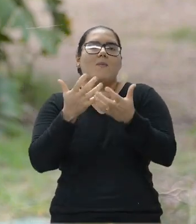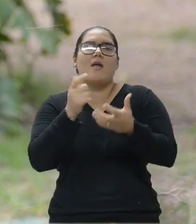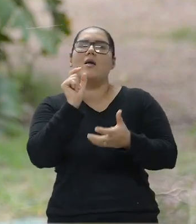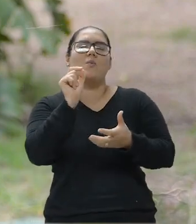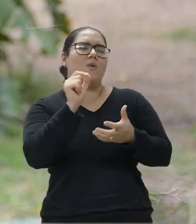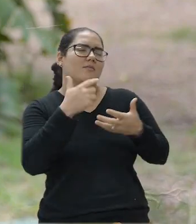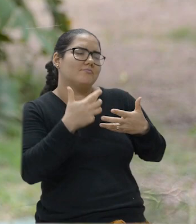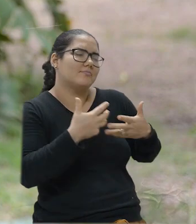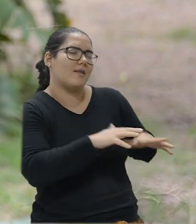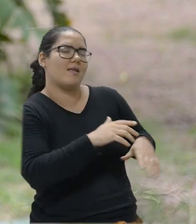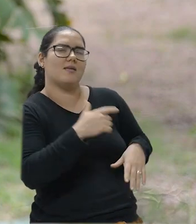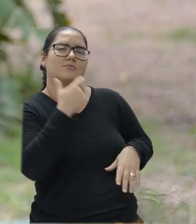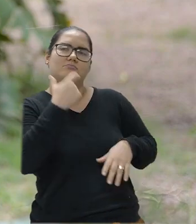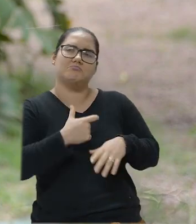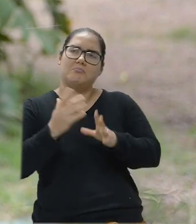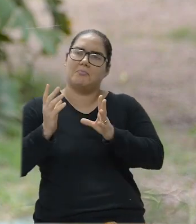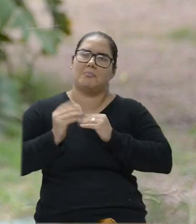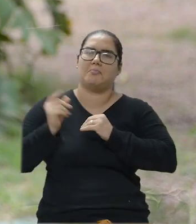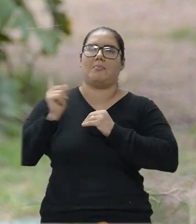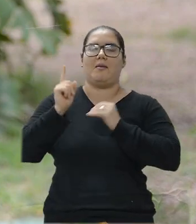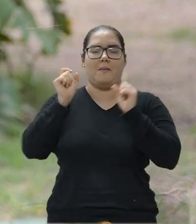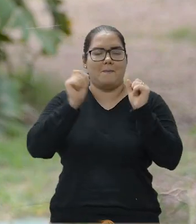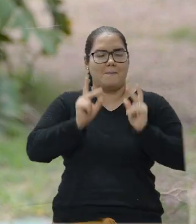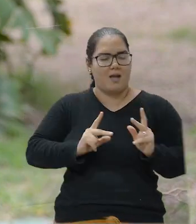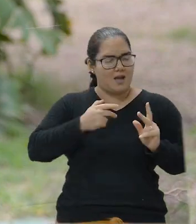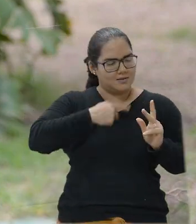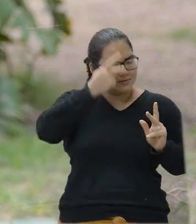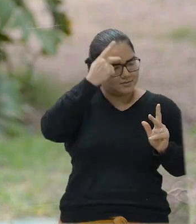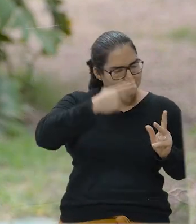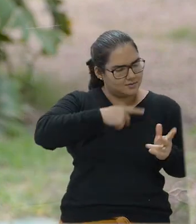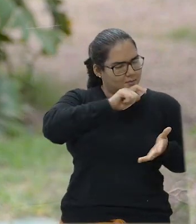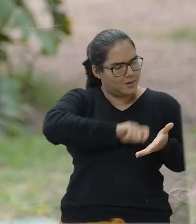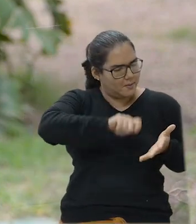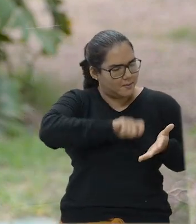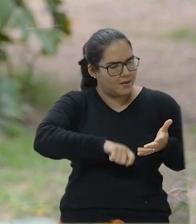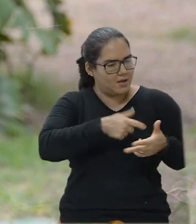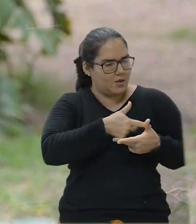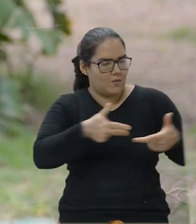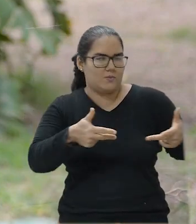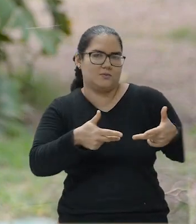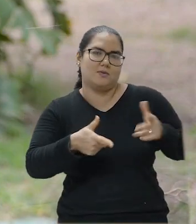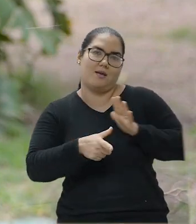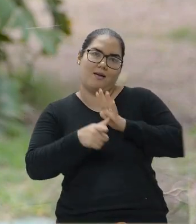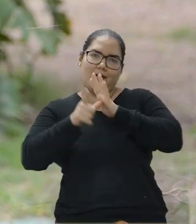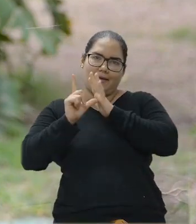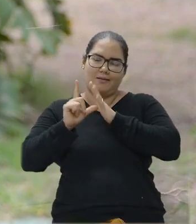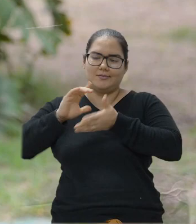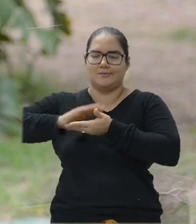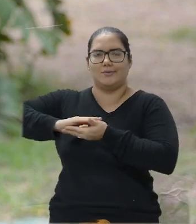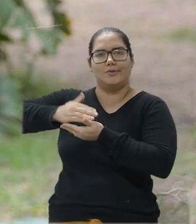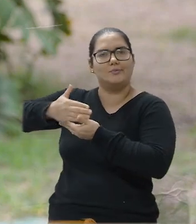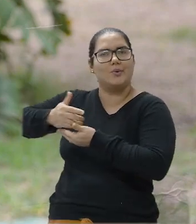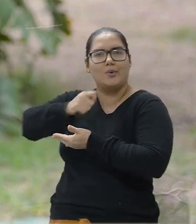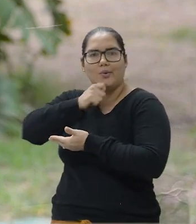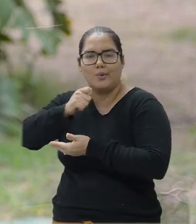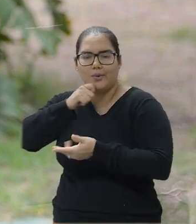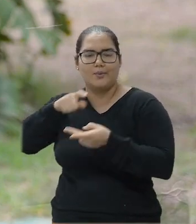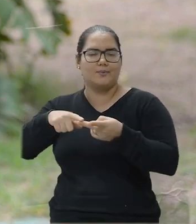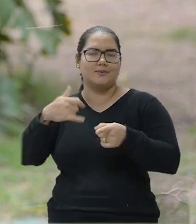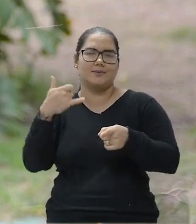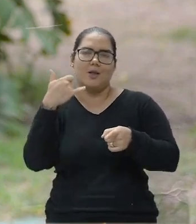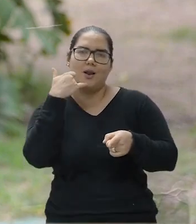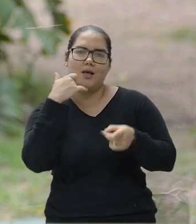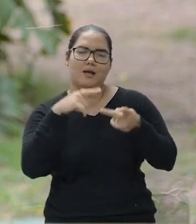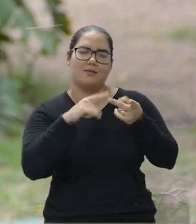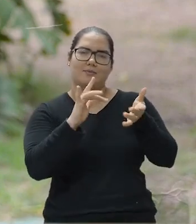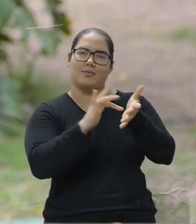sabiam que eu gostaria de ser deixada em paz com meus cadernos. Claro, antes de existir o